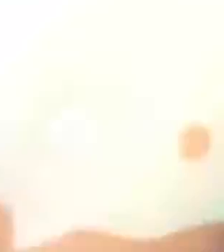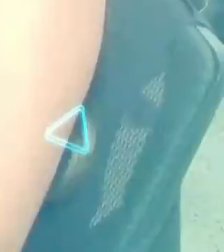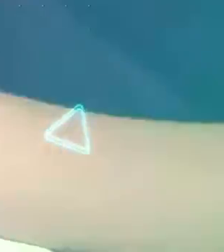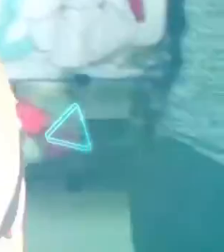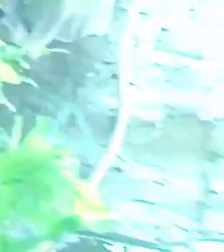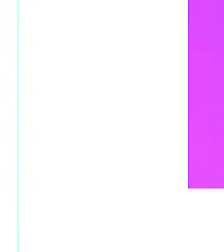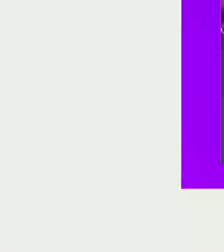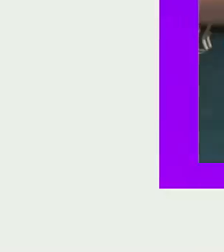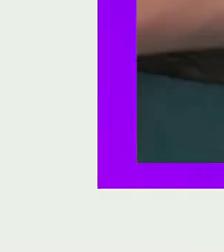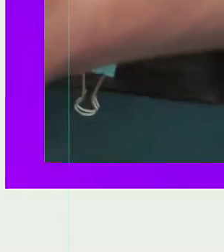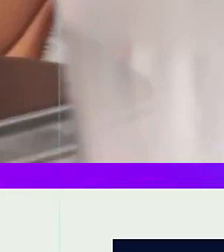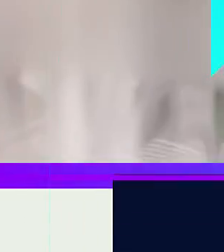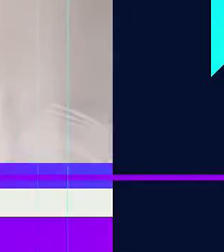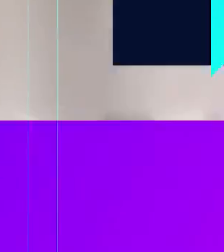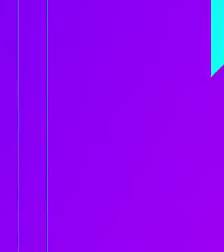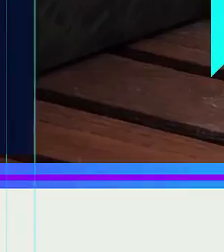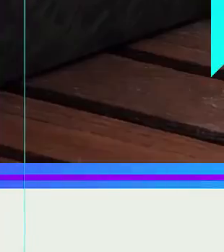E aí